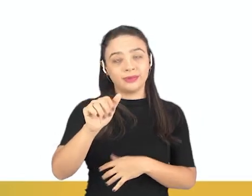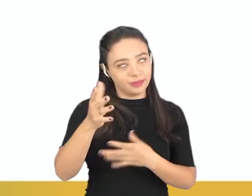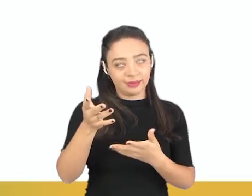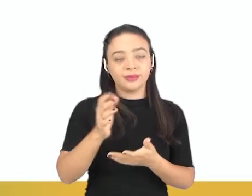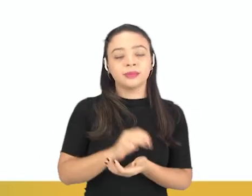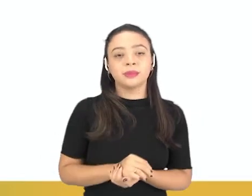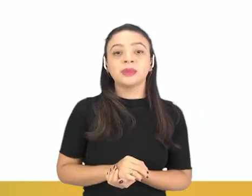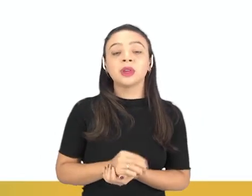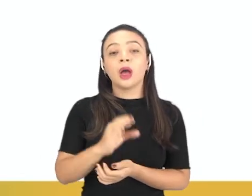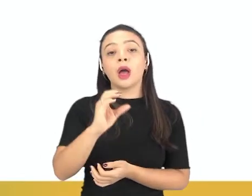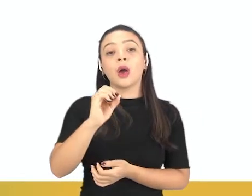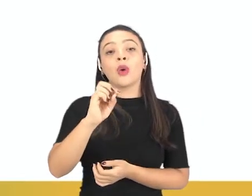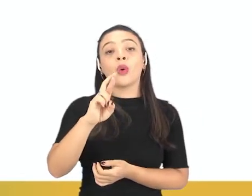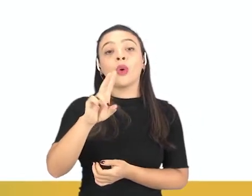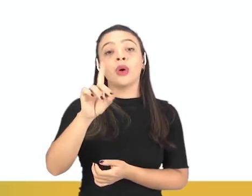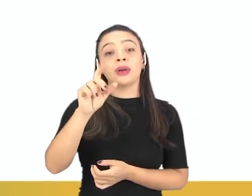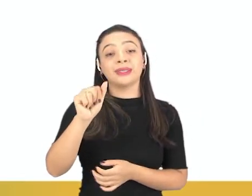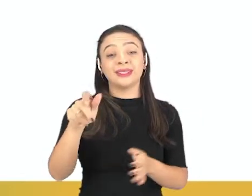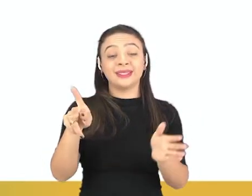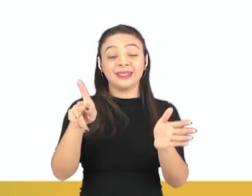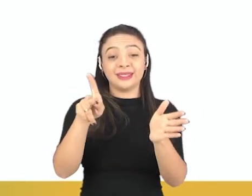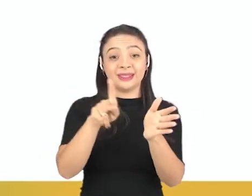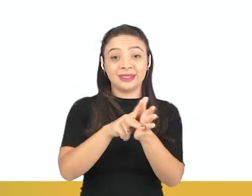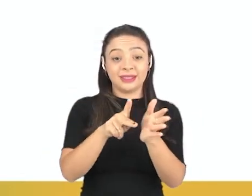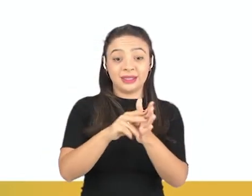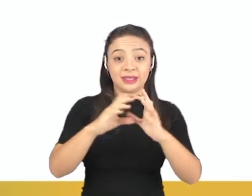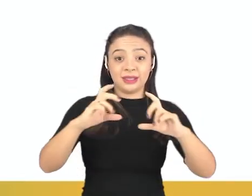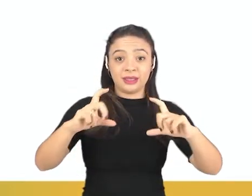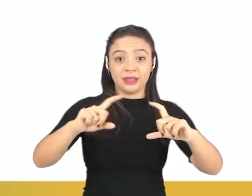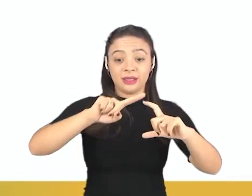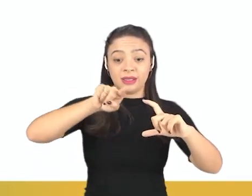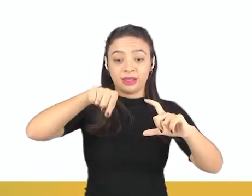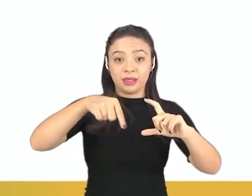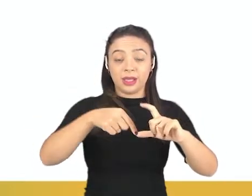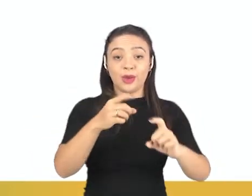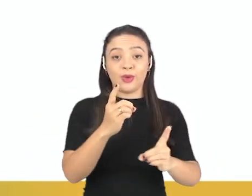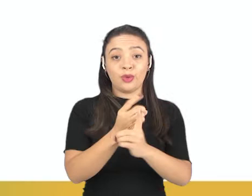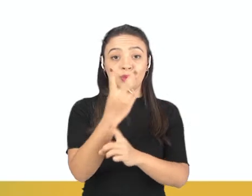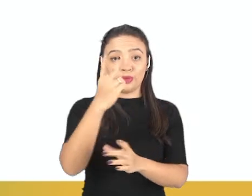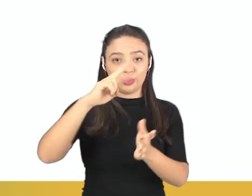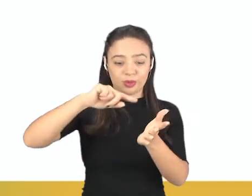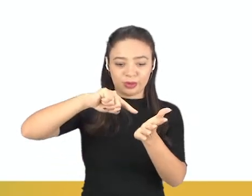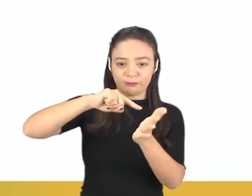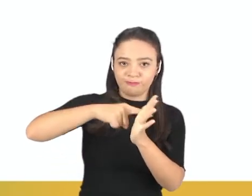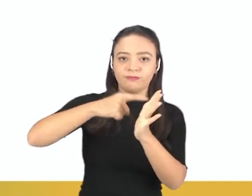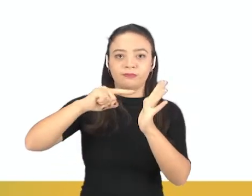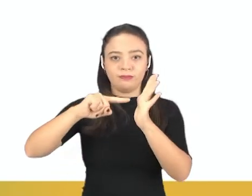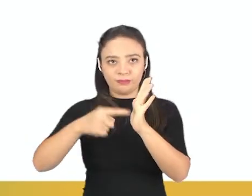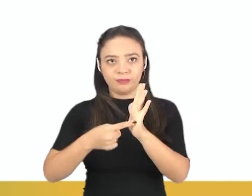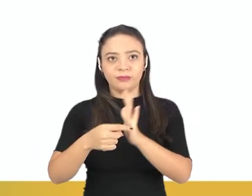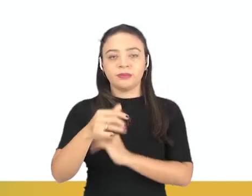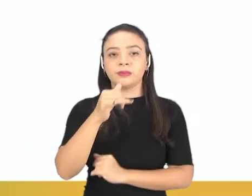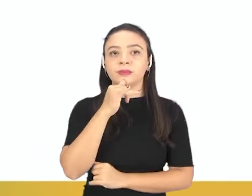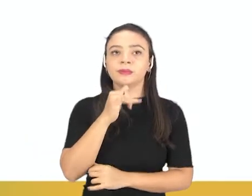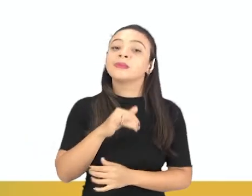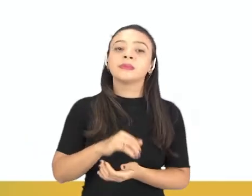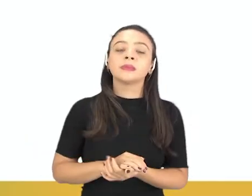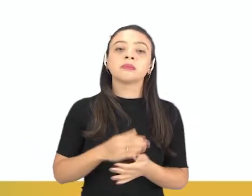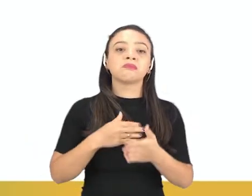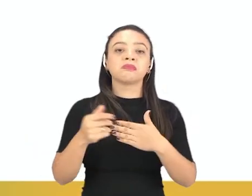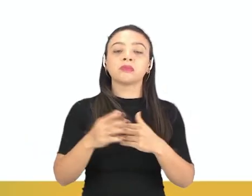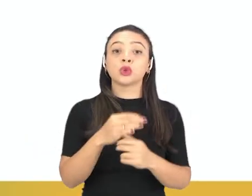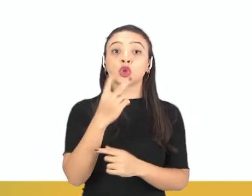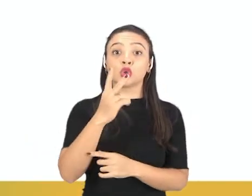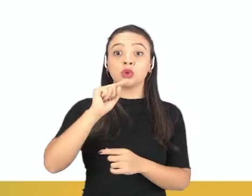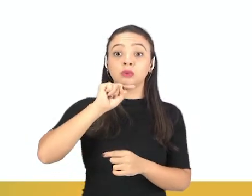corda em uma circunferência é um segmento de reta que une dois seus pontos Observe quaisquer: que eu